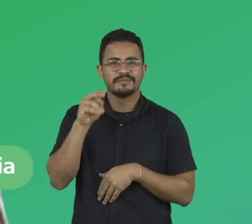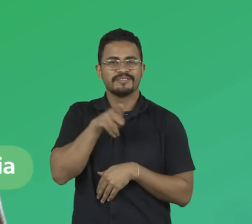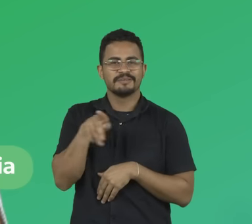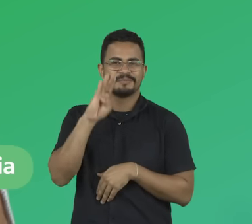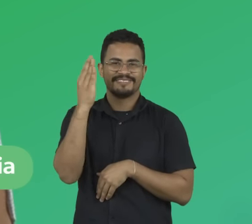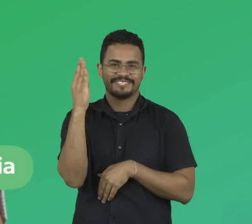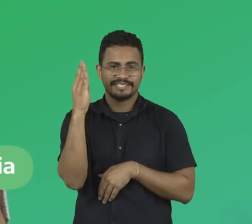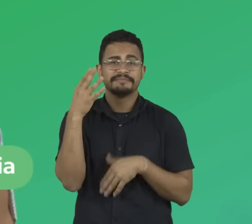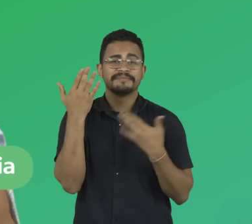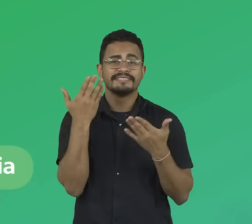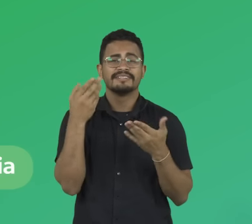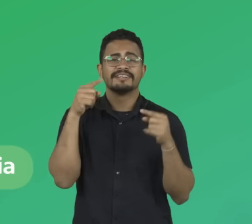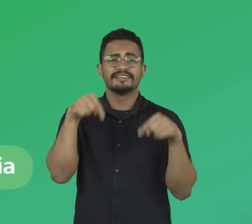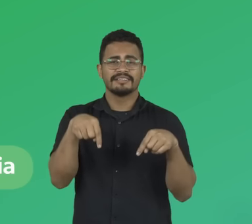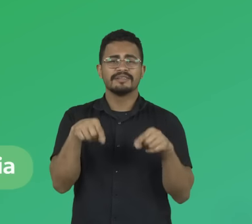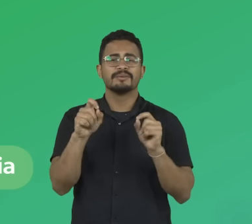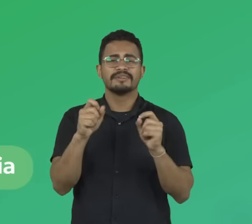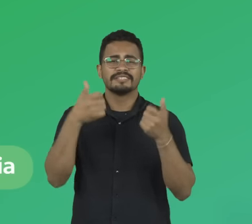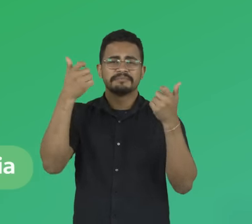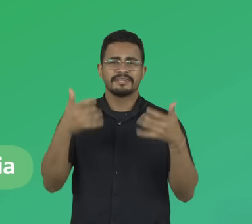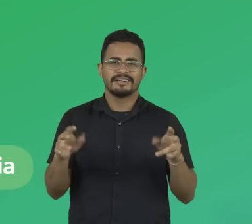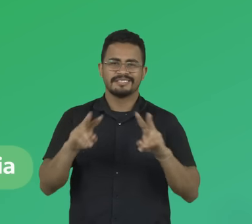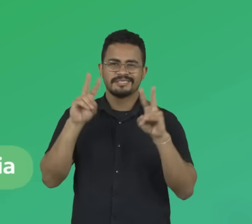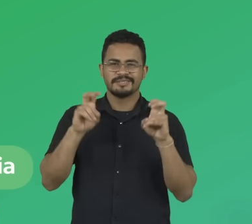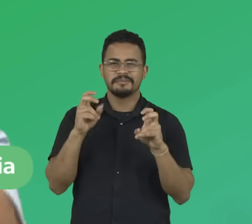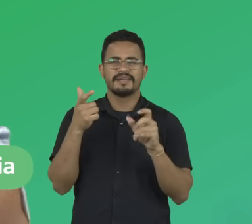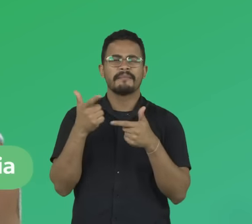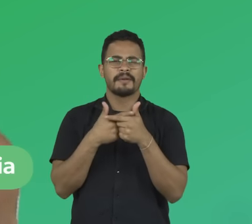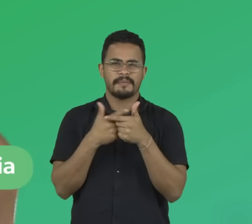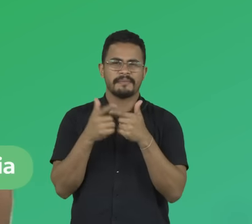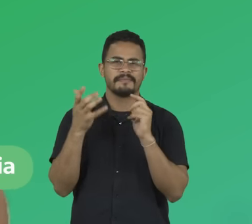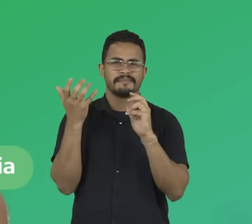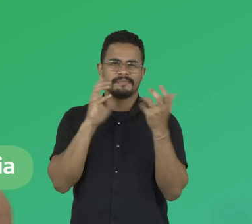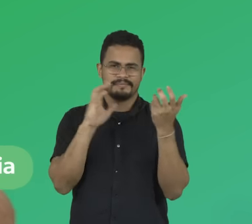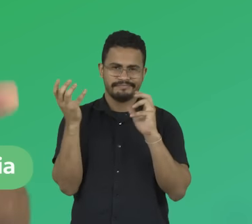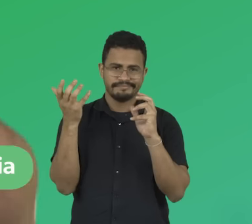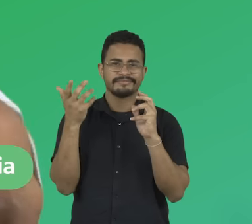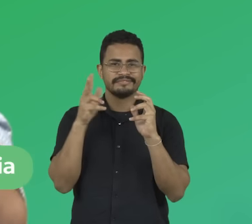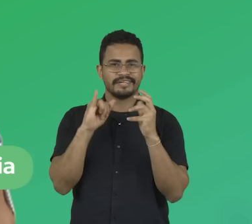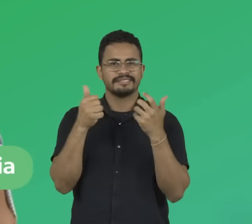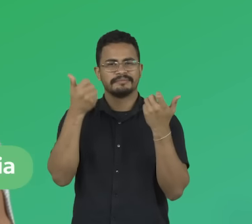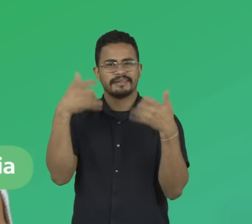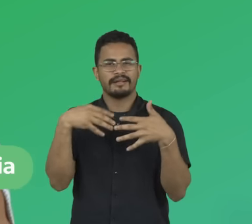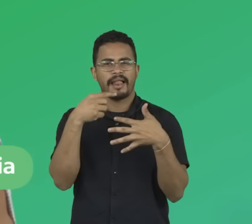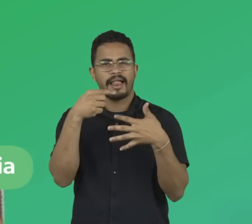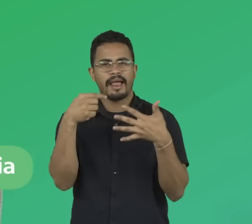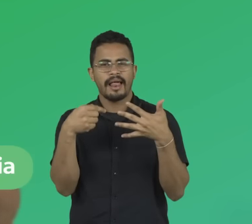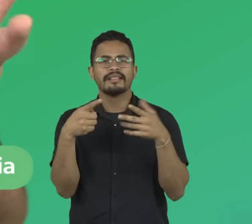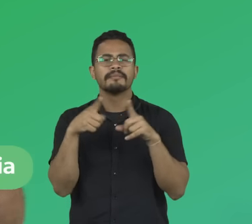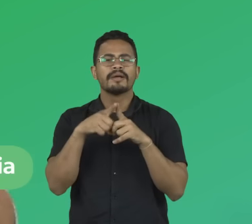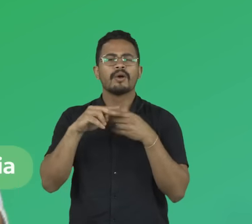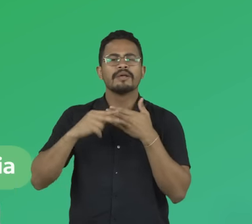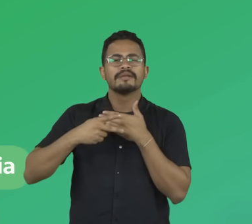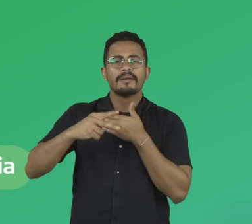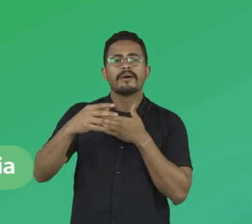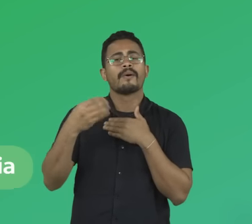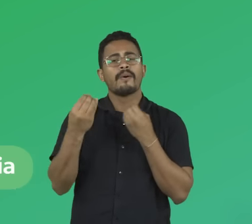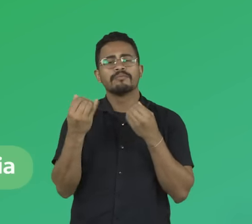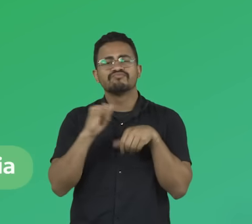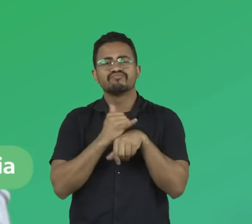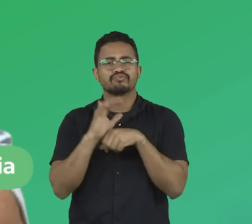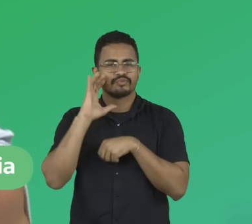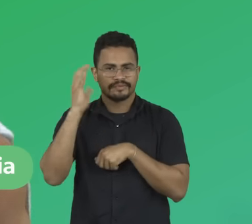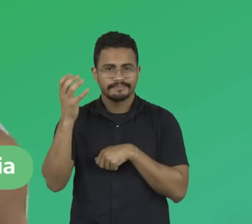Biologia, e a gente está aqui para falar sobre a crise climática, falar um pouco sobre essas causas, as consequências e as possíveis estratégias de